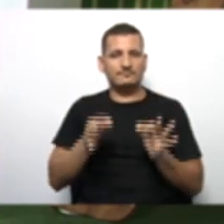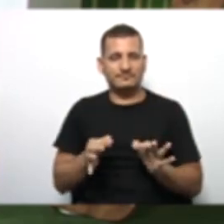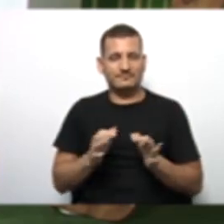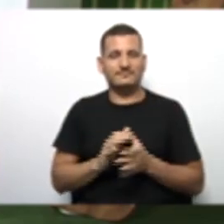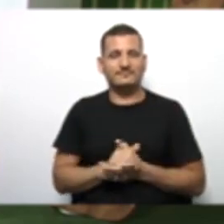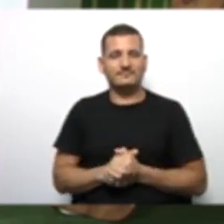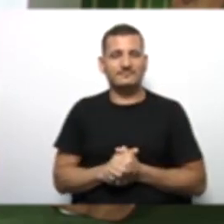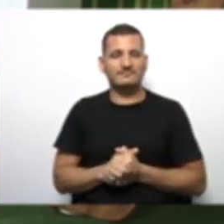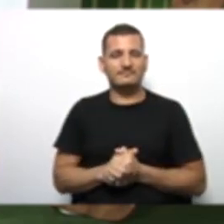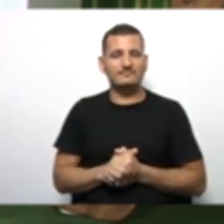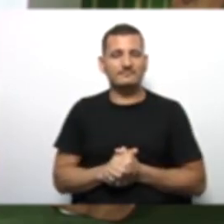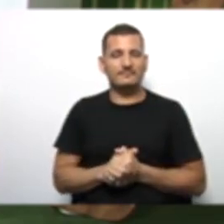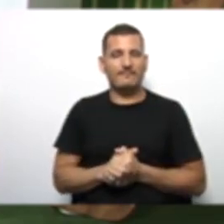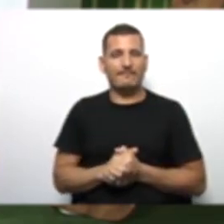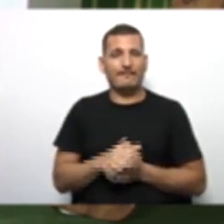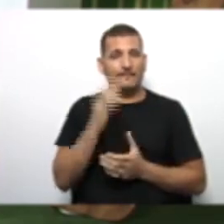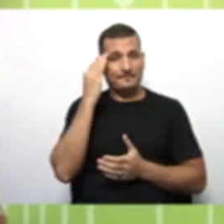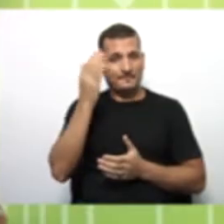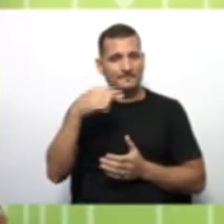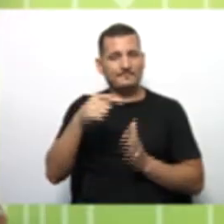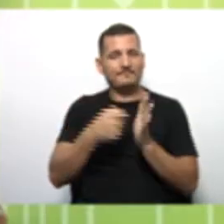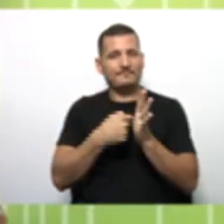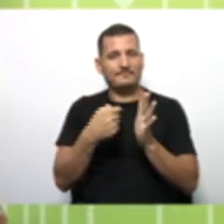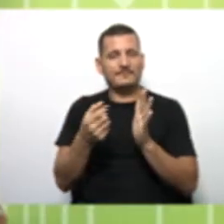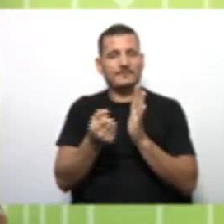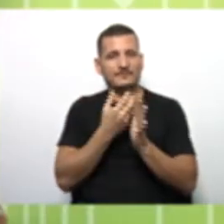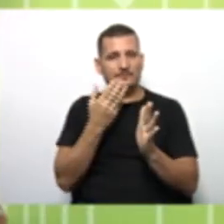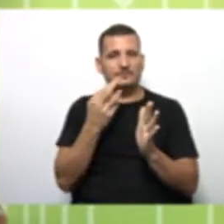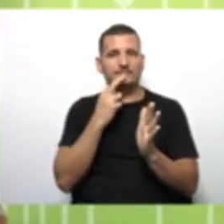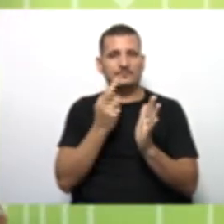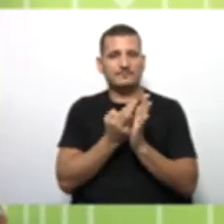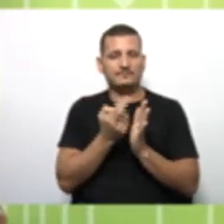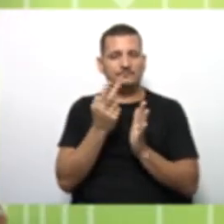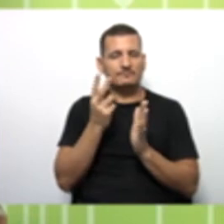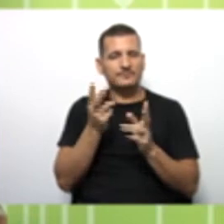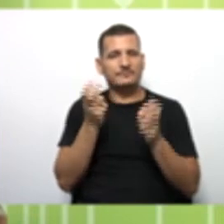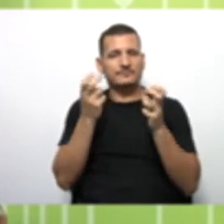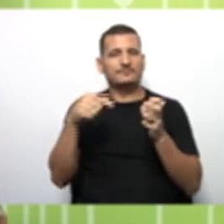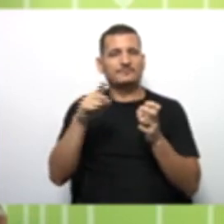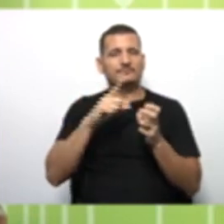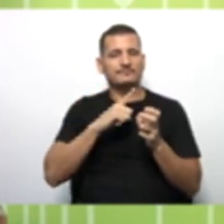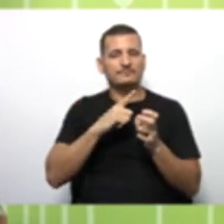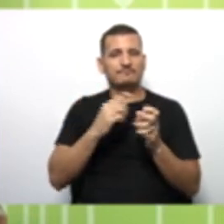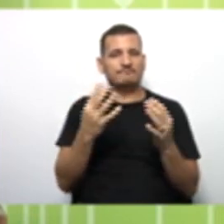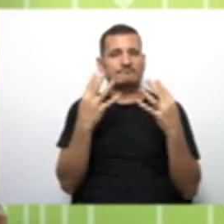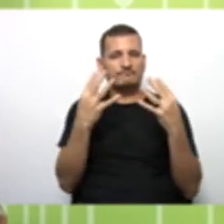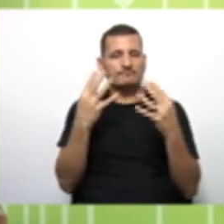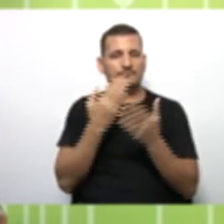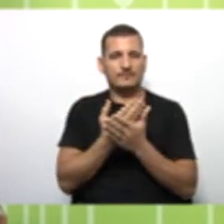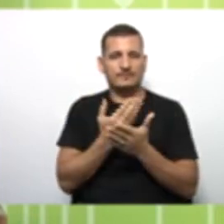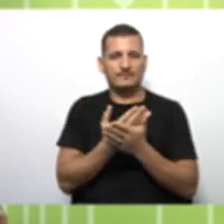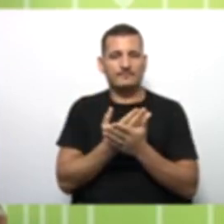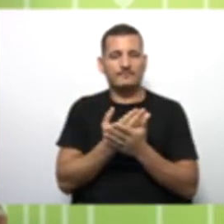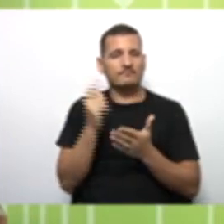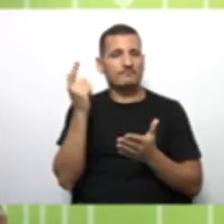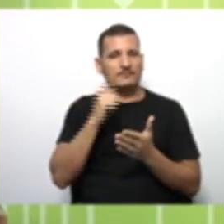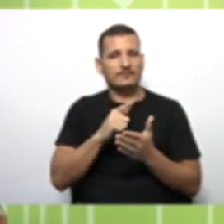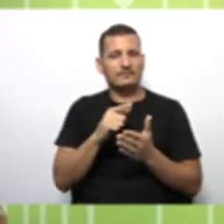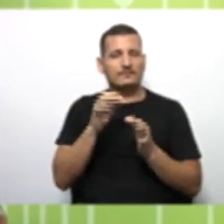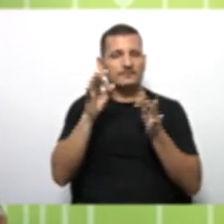Certo? Pois eles estão certíssimos, professor, não é isso? O gerente de projeto, ele tem que estar com tudo